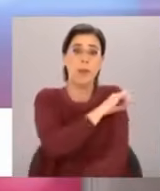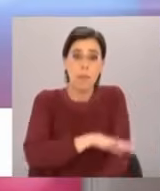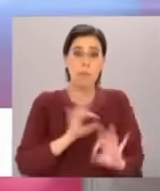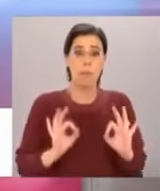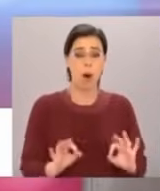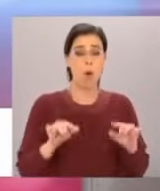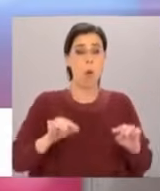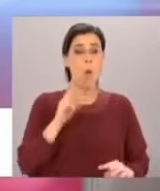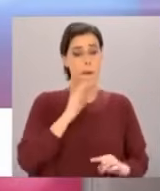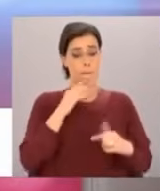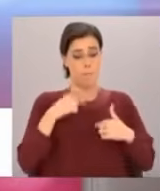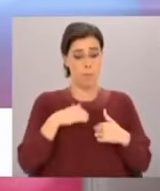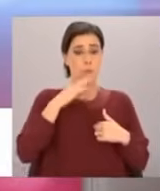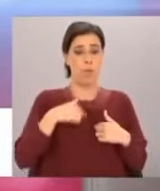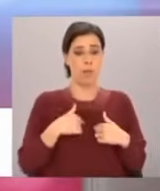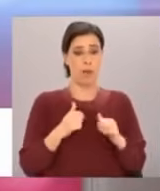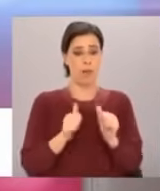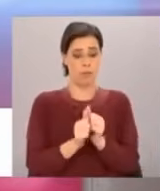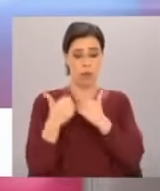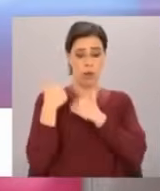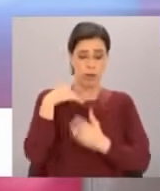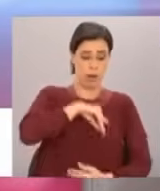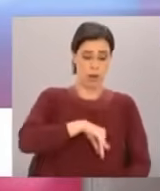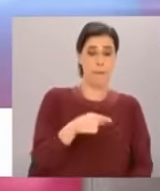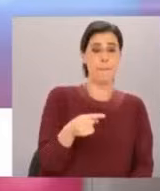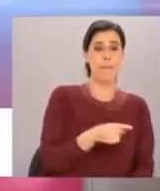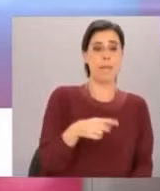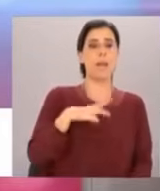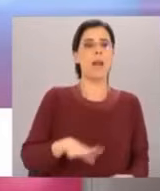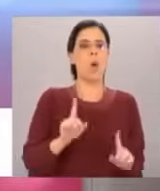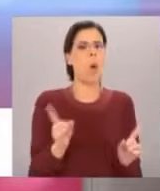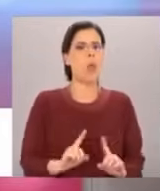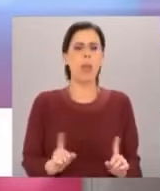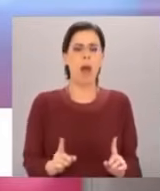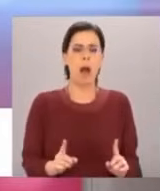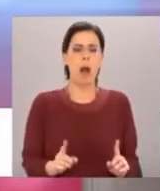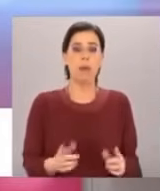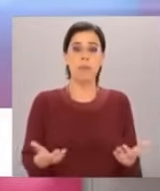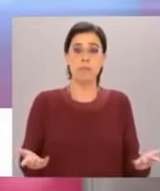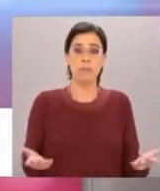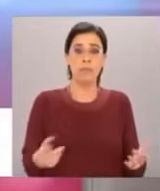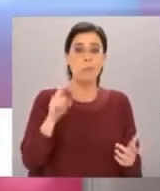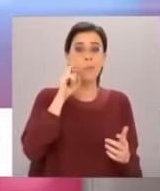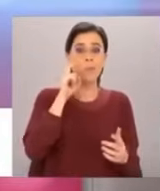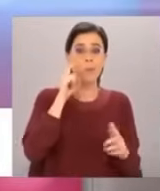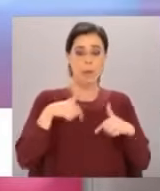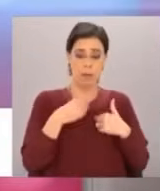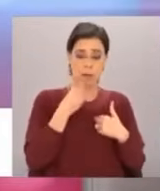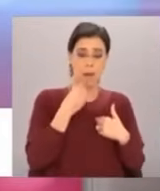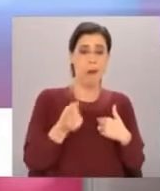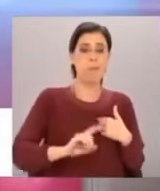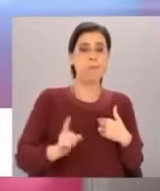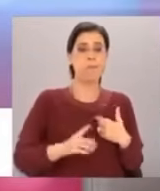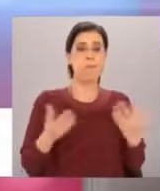pobres hoje uma mãe que tenha um filho a seu cargo e que ganha o ordenado mínimo nacional não consegue muitas das vezes quer assegurar a sua própria